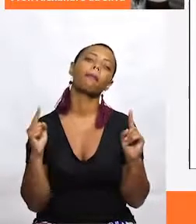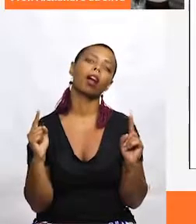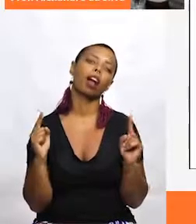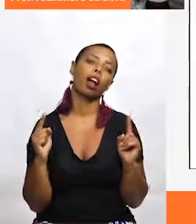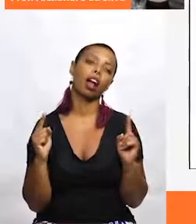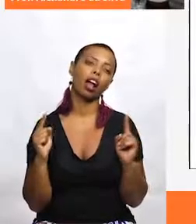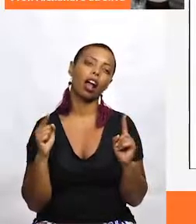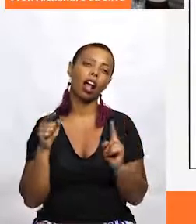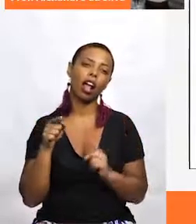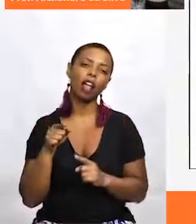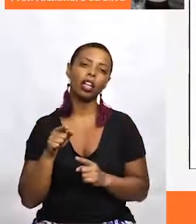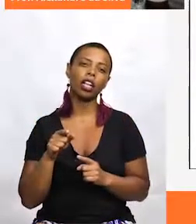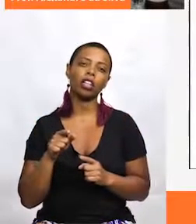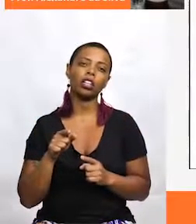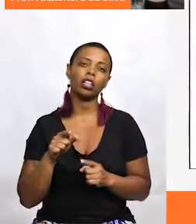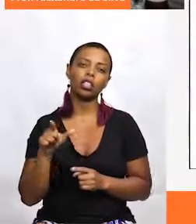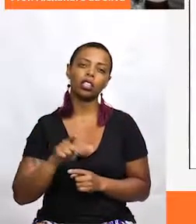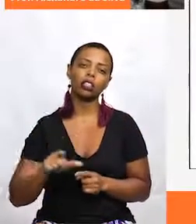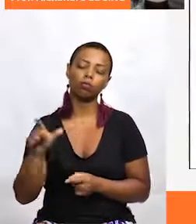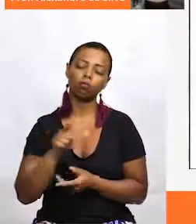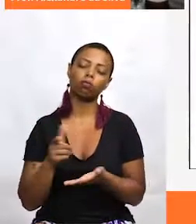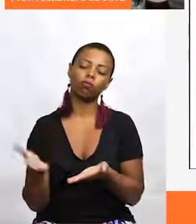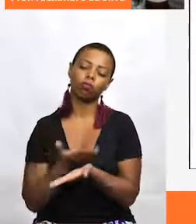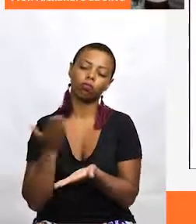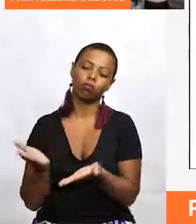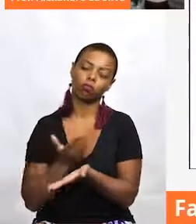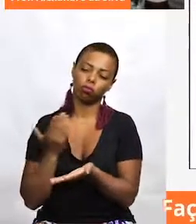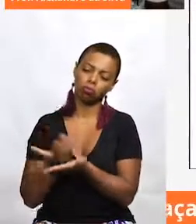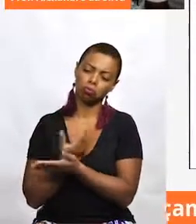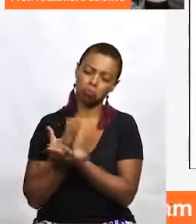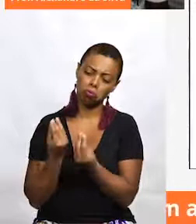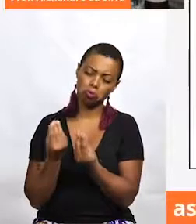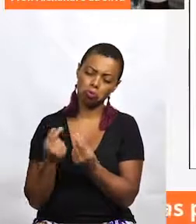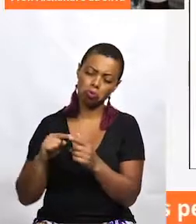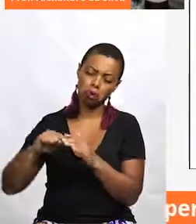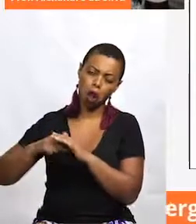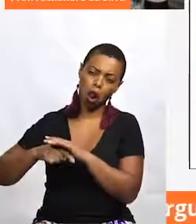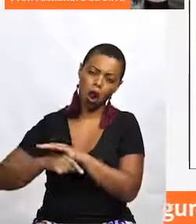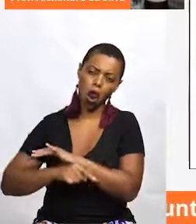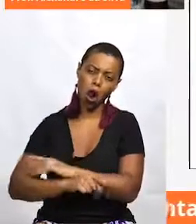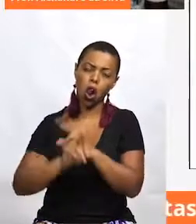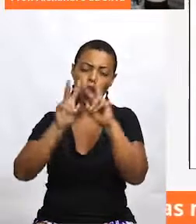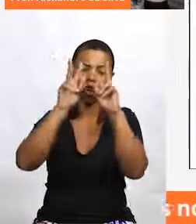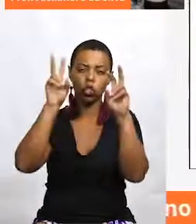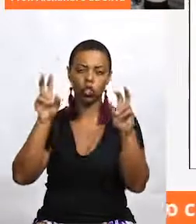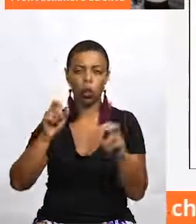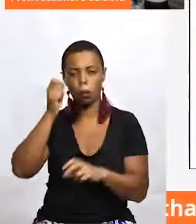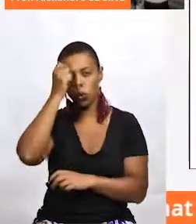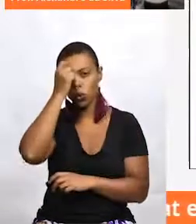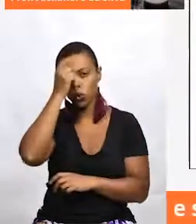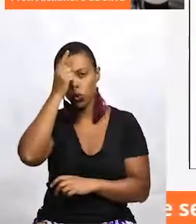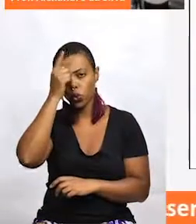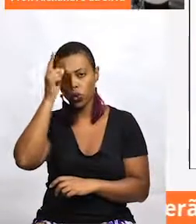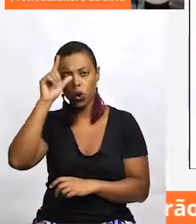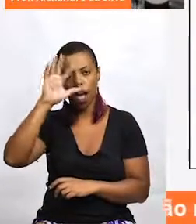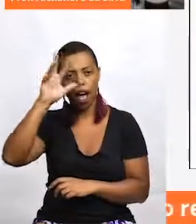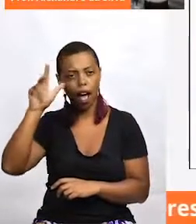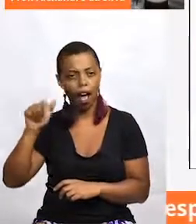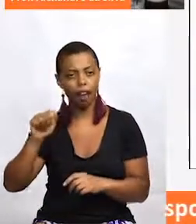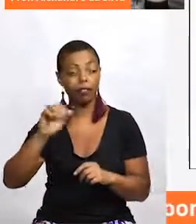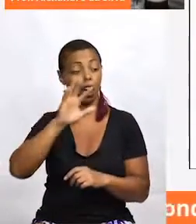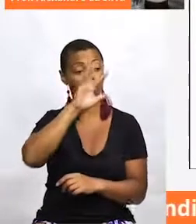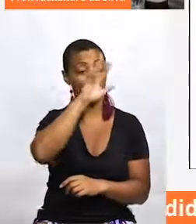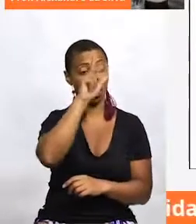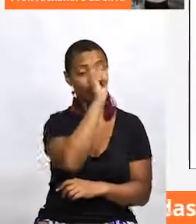essa literatura vasta e acessível sobre a cultura africana, afro-brasileira e também